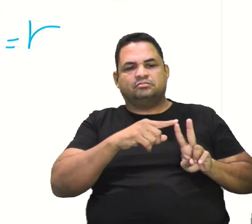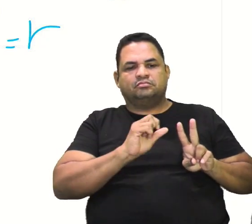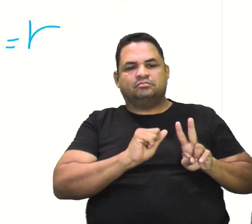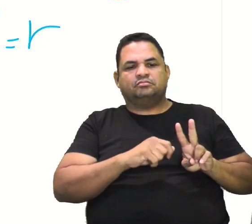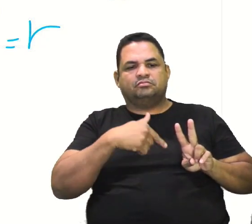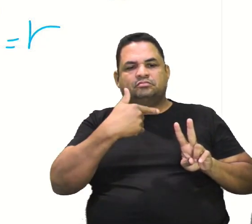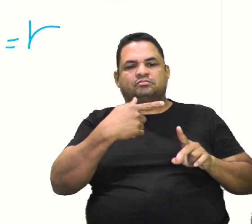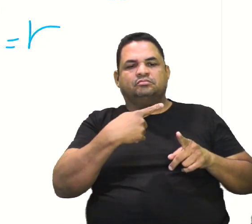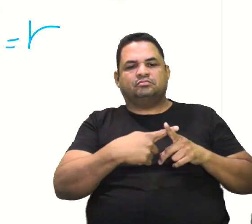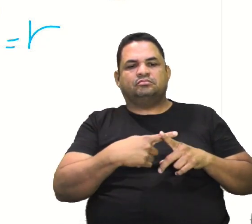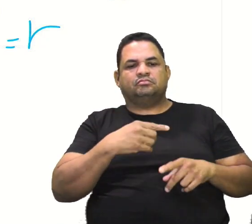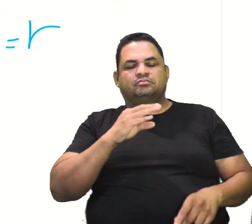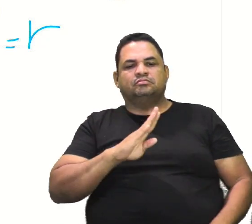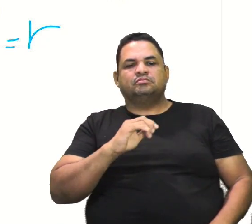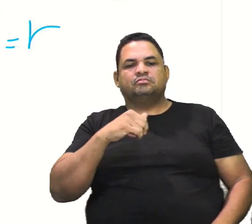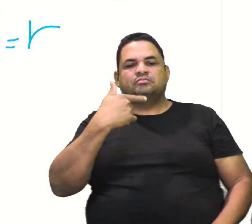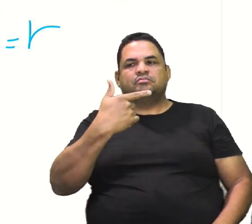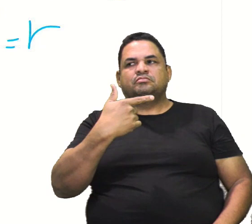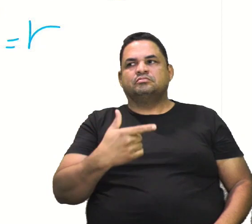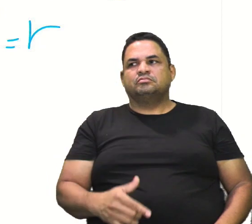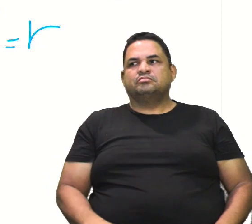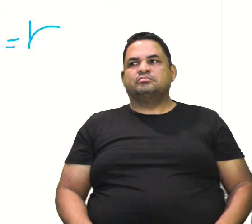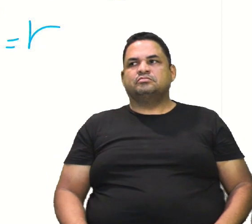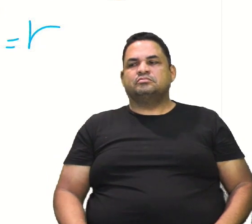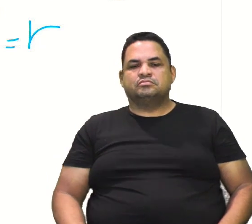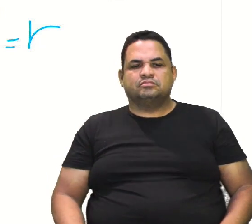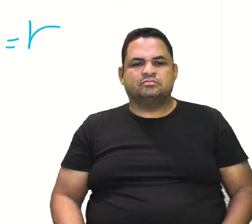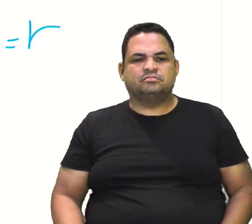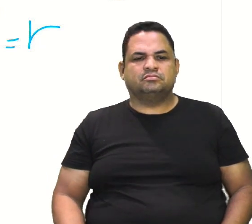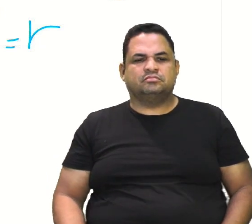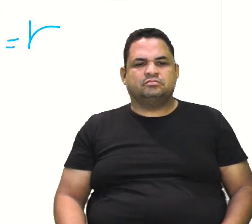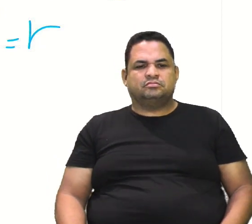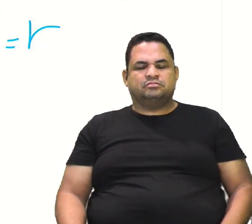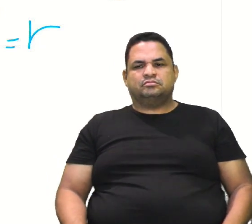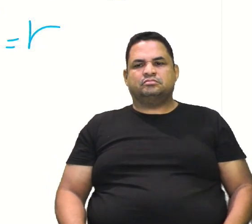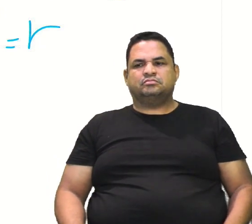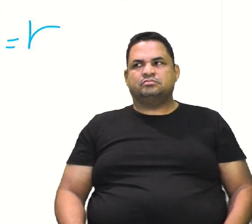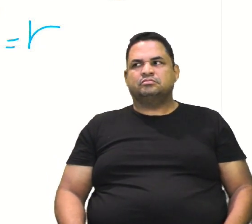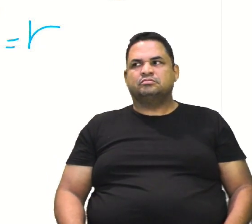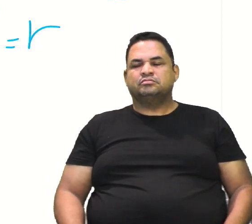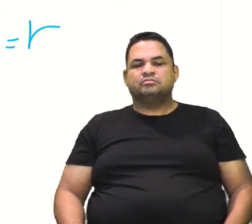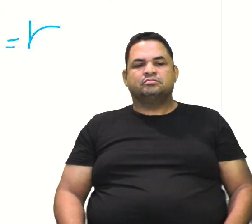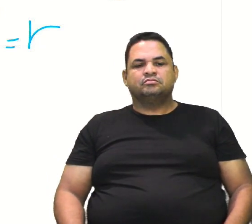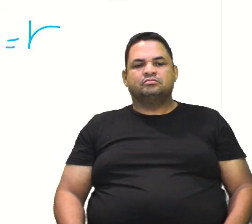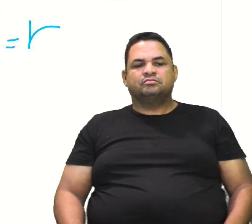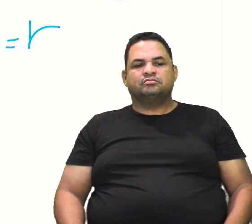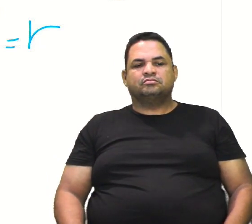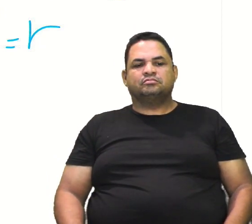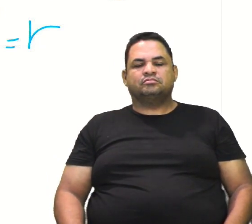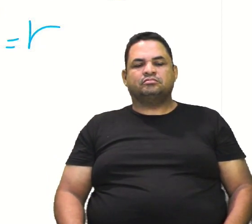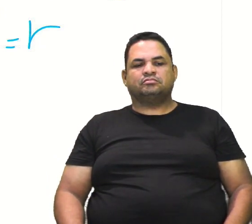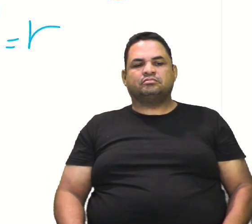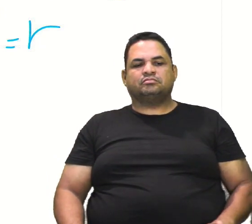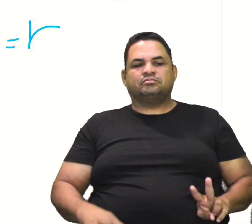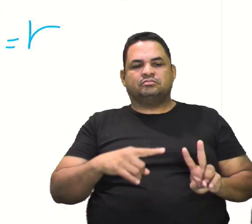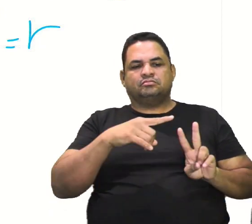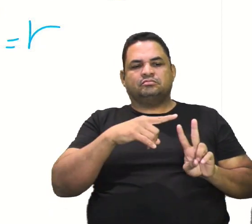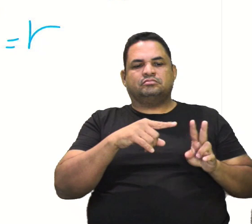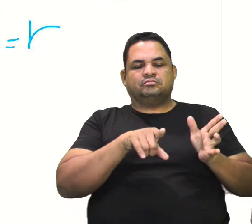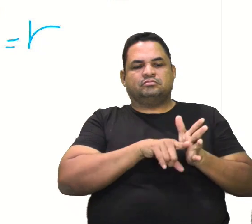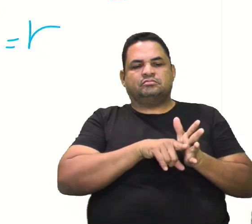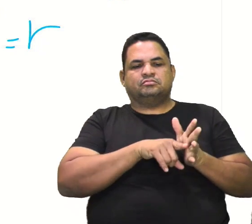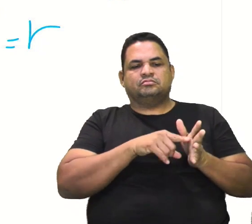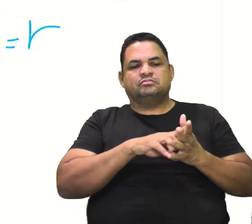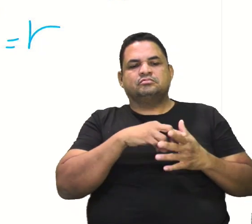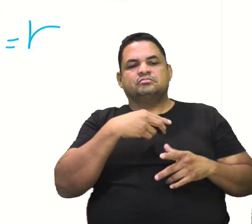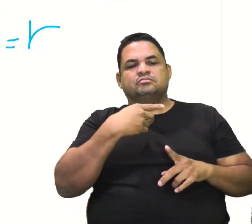quadrada de A ao quadrado mais B ao quadrado. Quem é a distância? A distância é igual ao raio, que é a raiz de